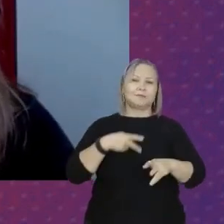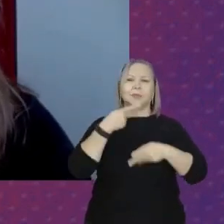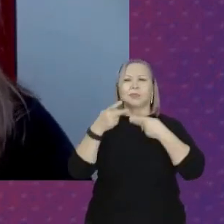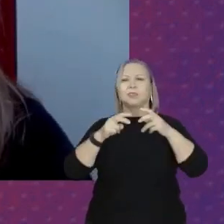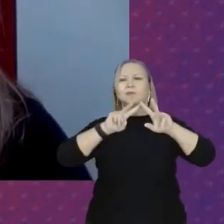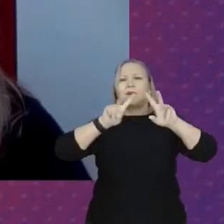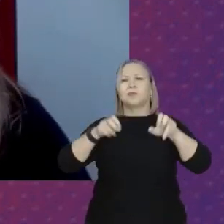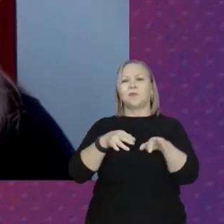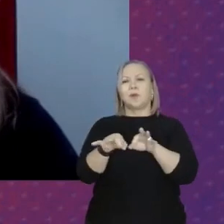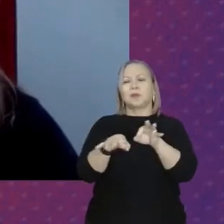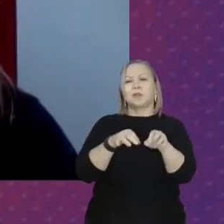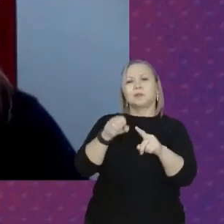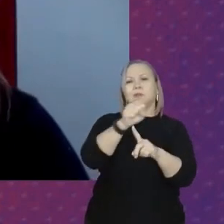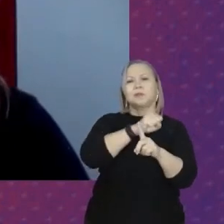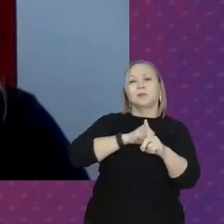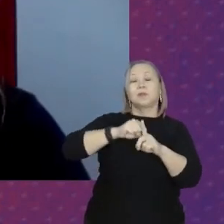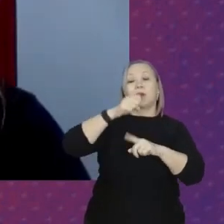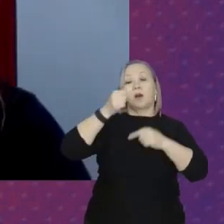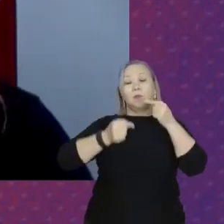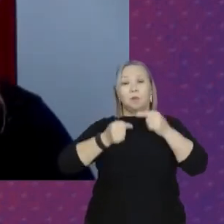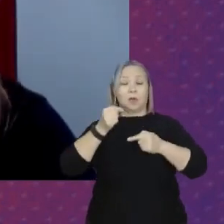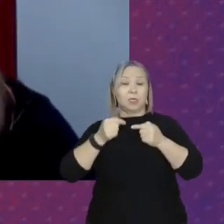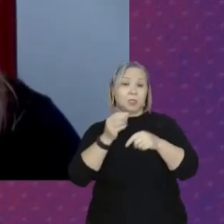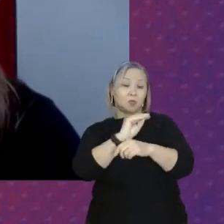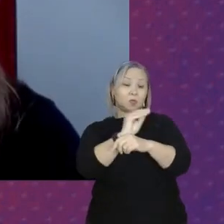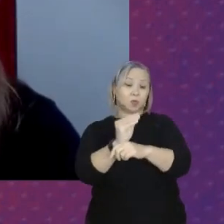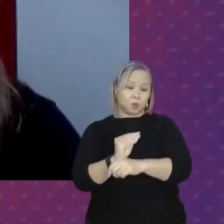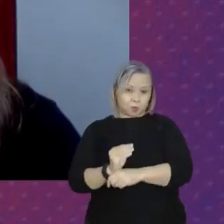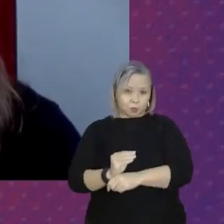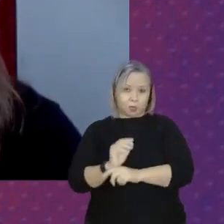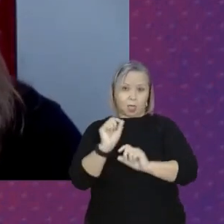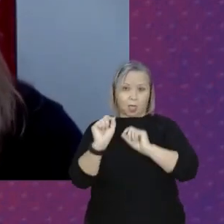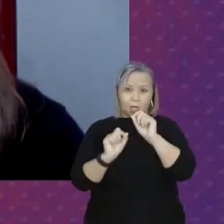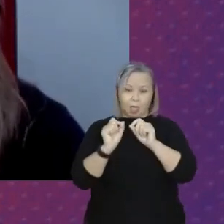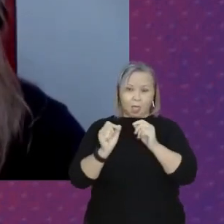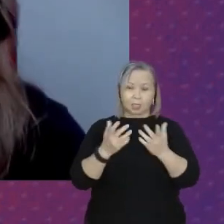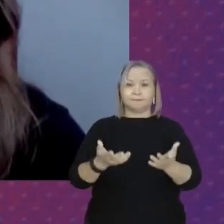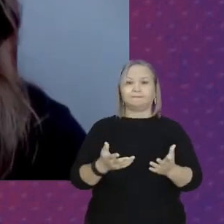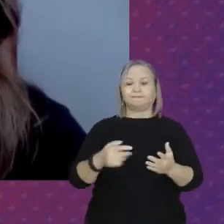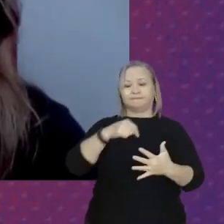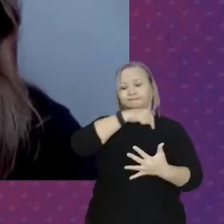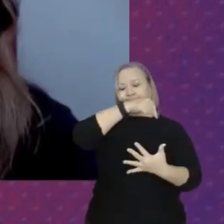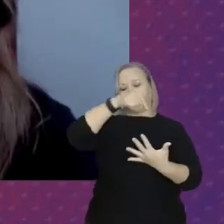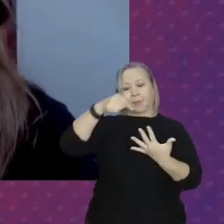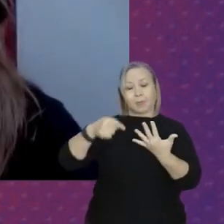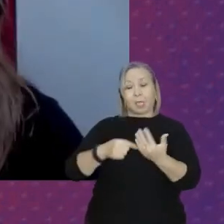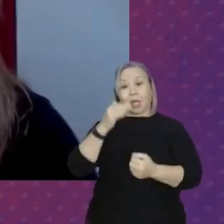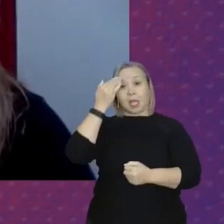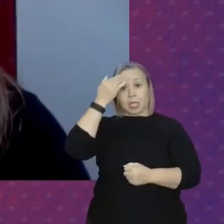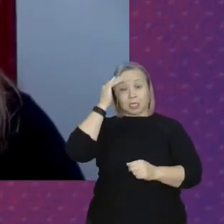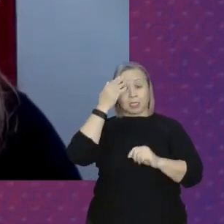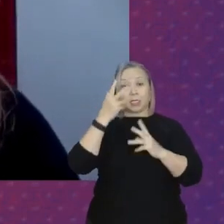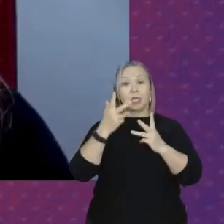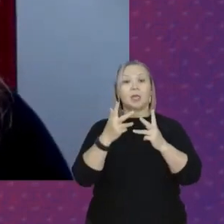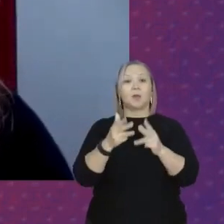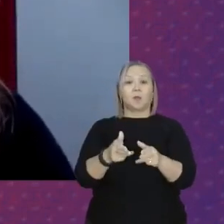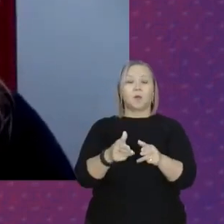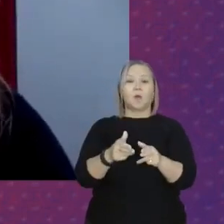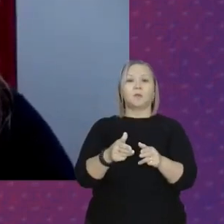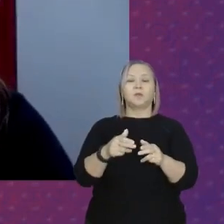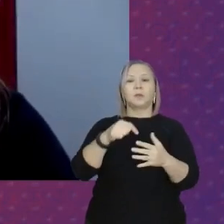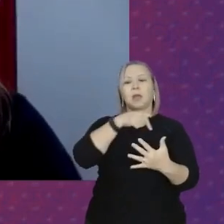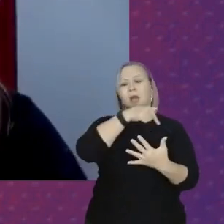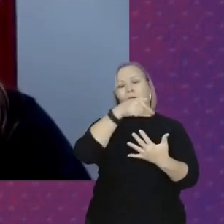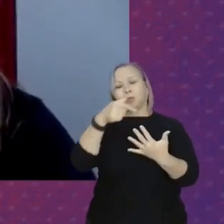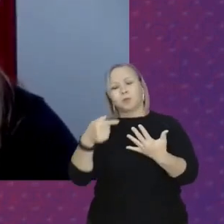sobre a organização social e política do cuidado para olhar para essas dimensões, entendendo como as